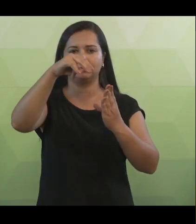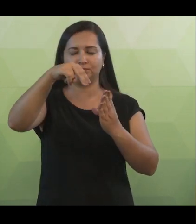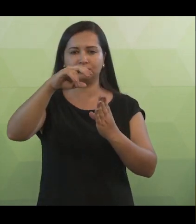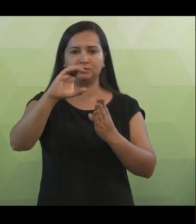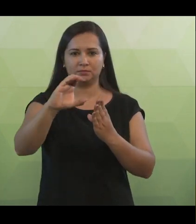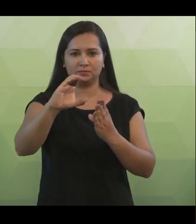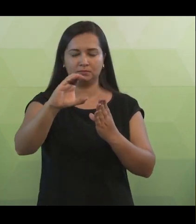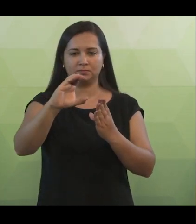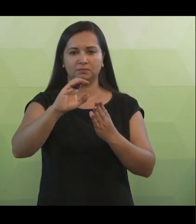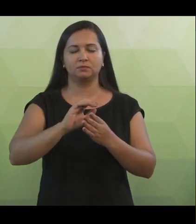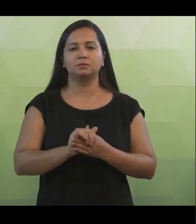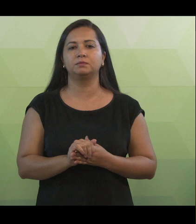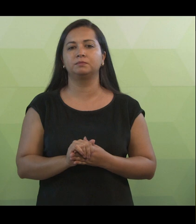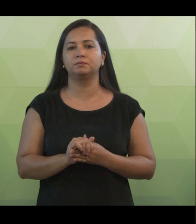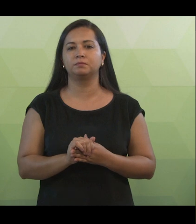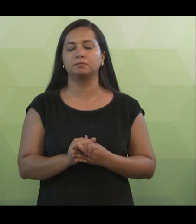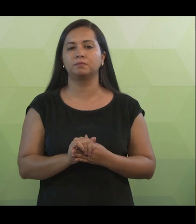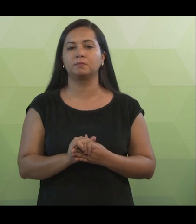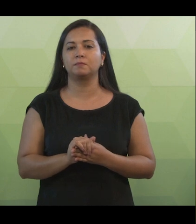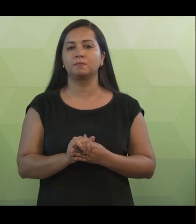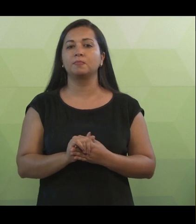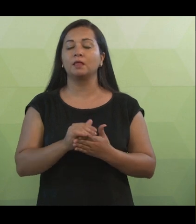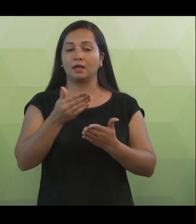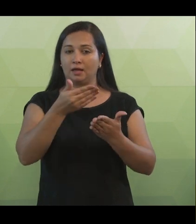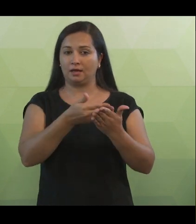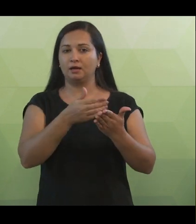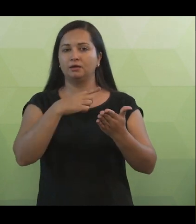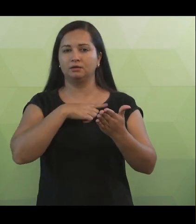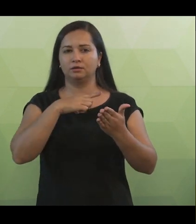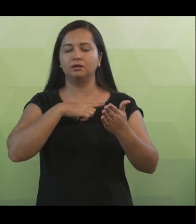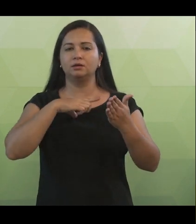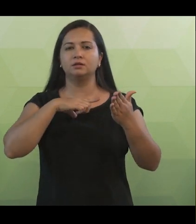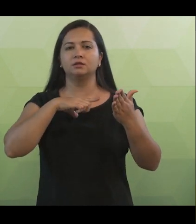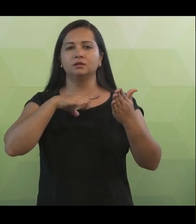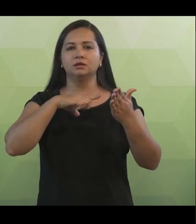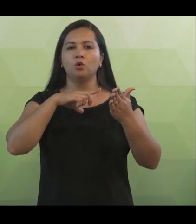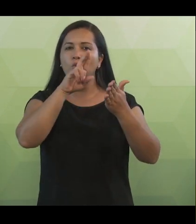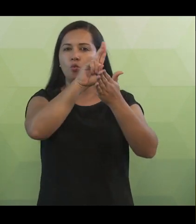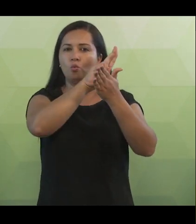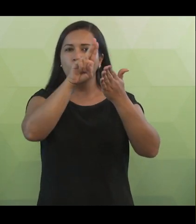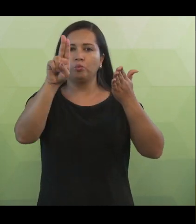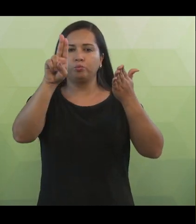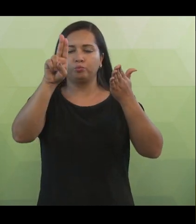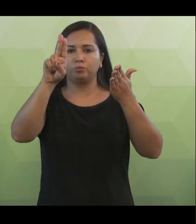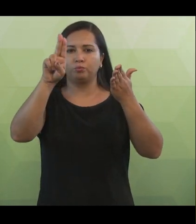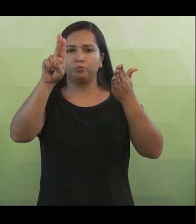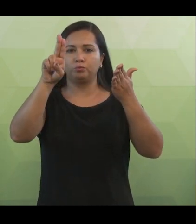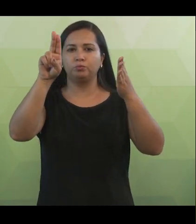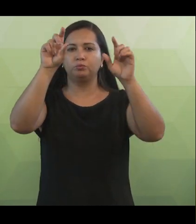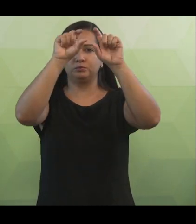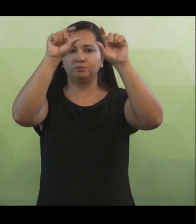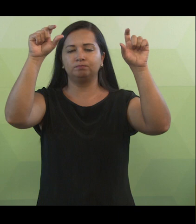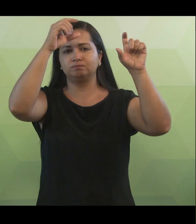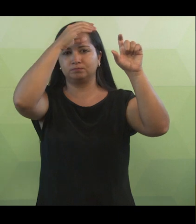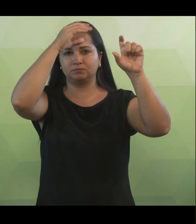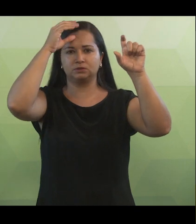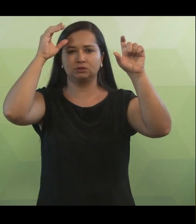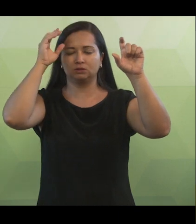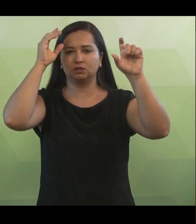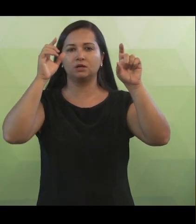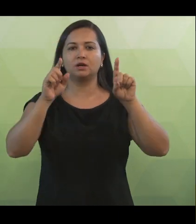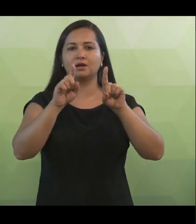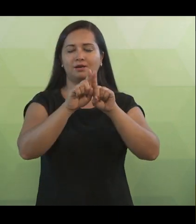como parâmetro o nome da tabela, que é a tabela clientes, e o ID, que faz a busca na